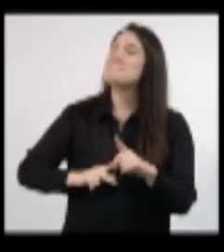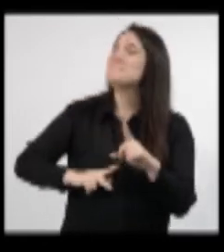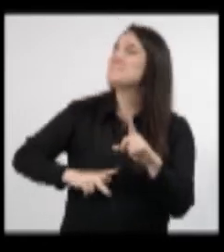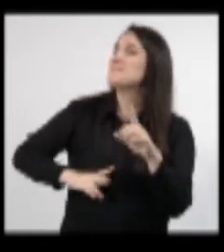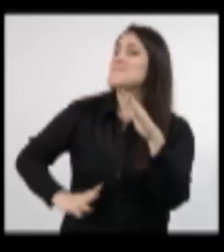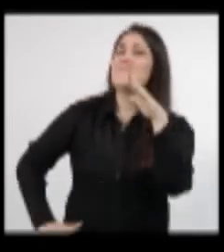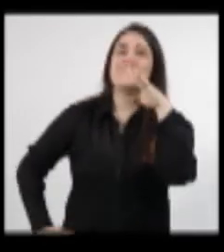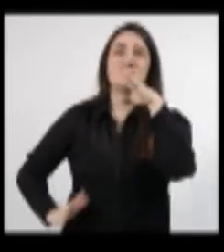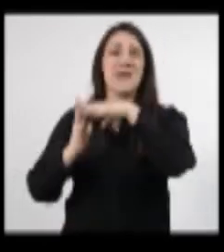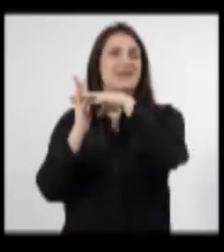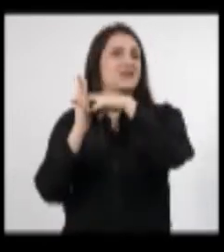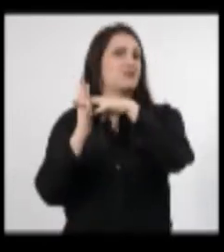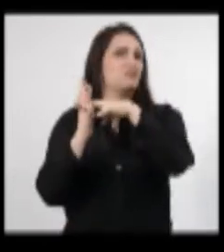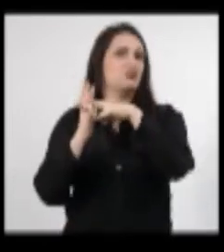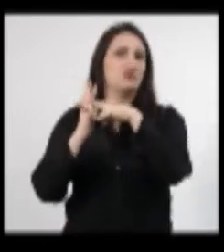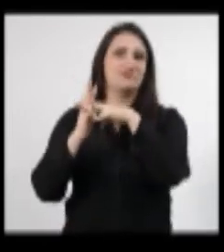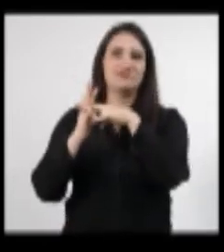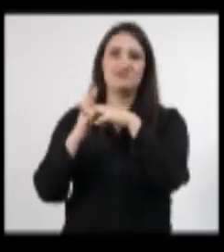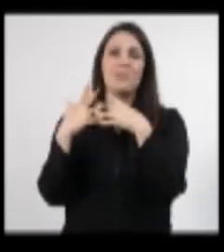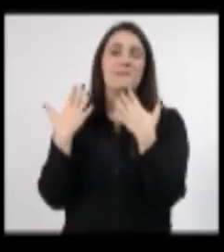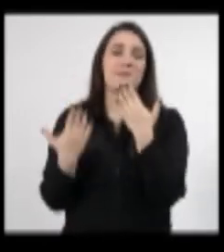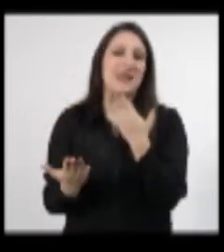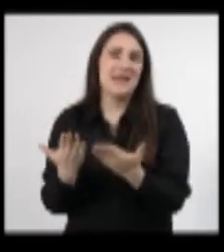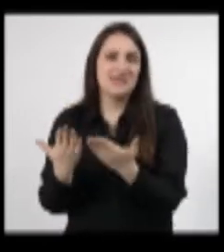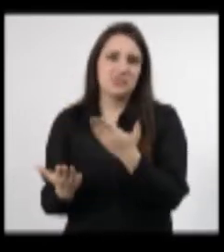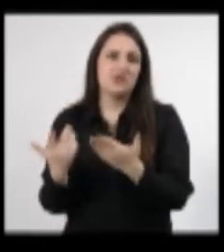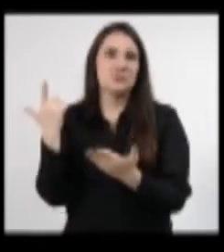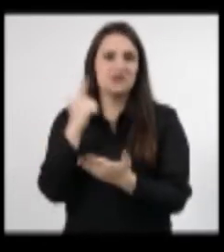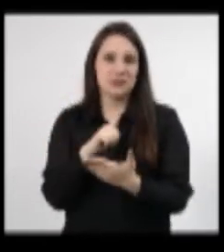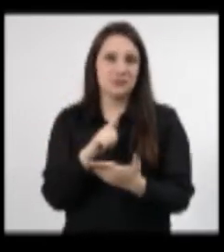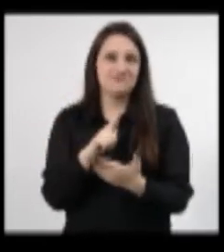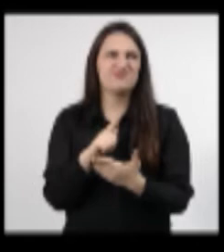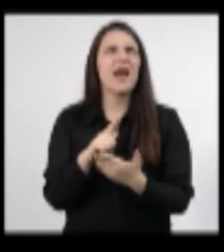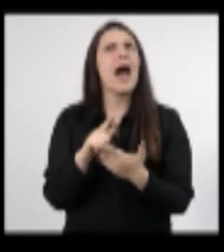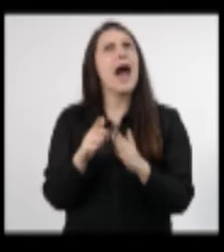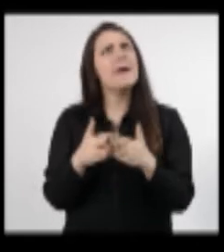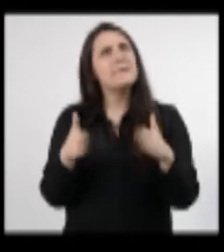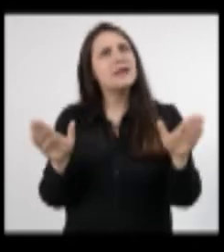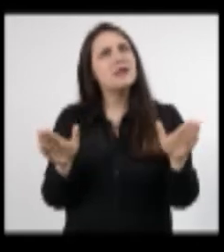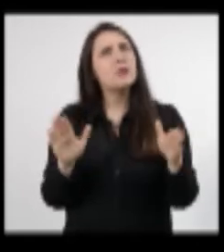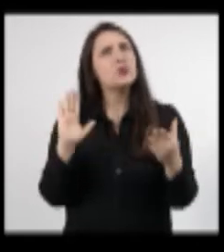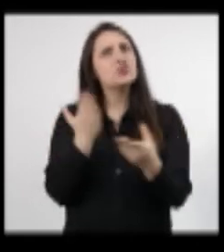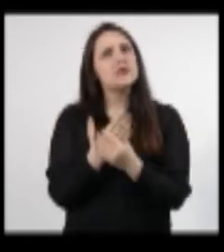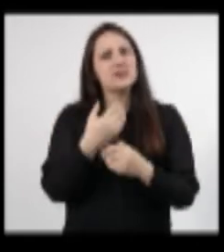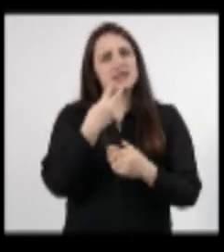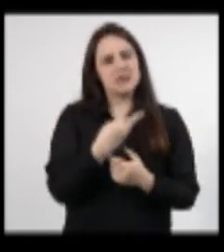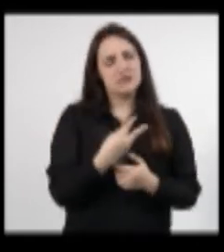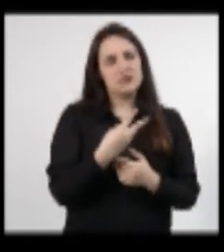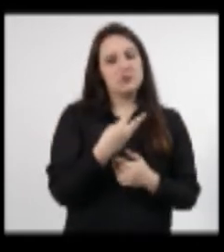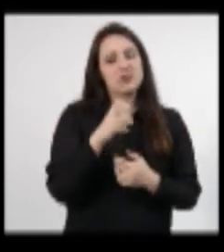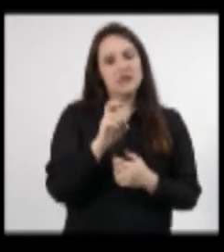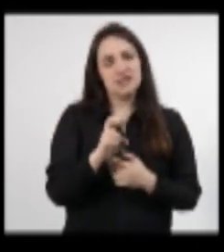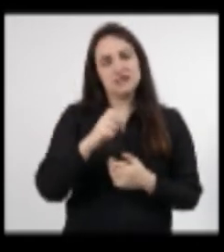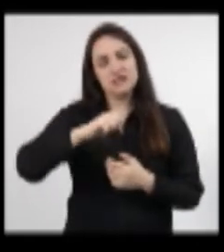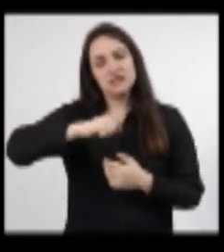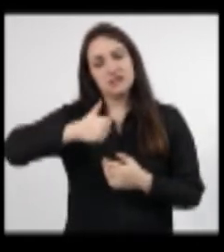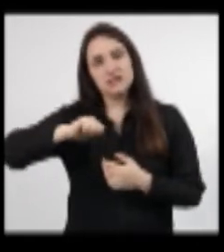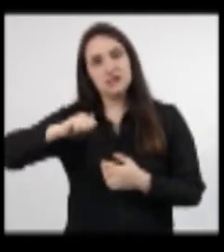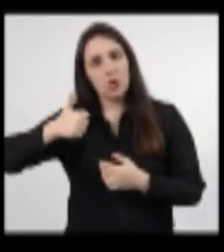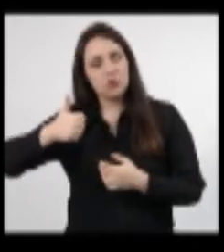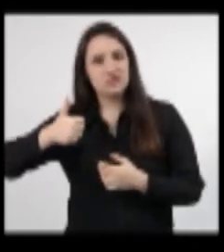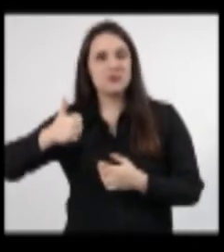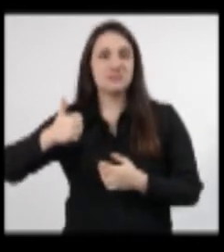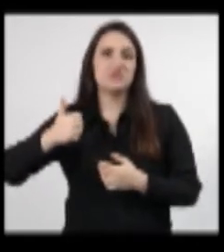de recorde de apreensão de drogas, instauramos 3.511 inquéritos e apreendemos